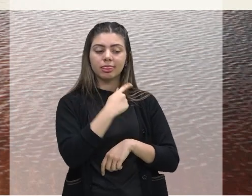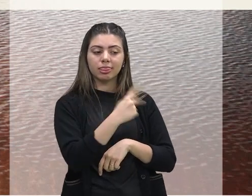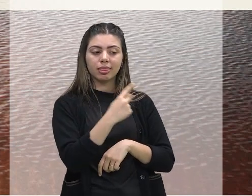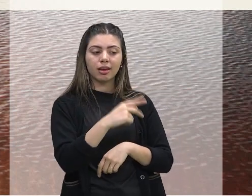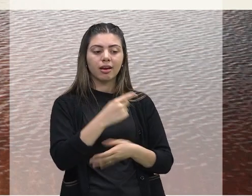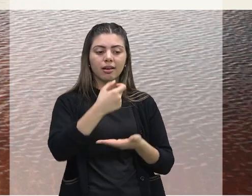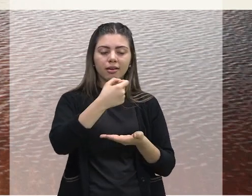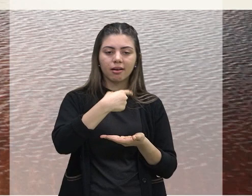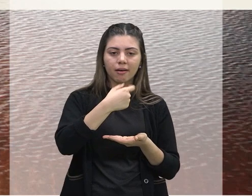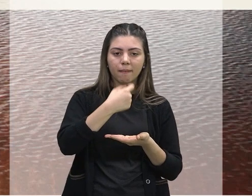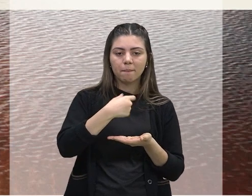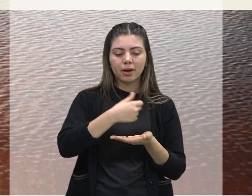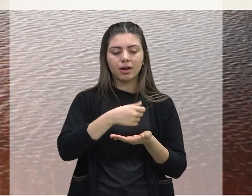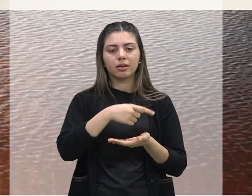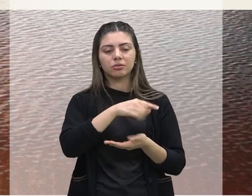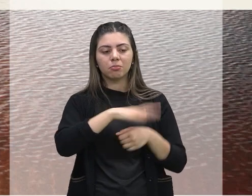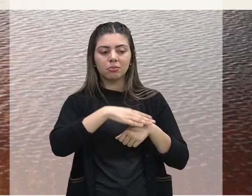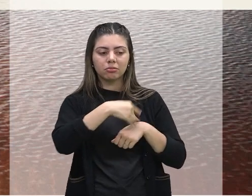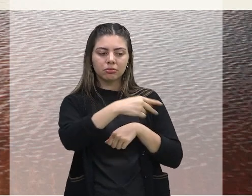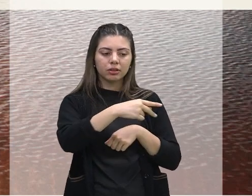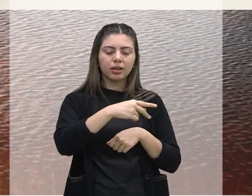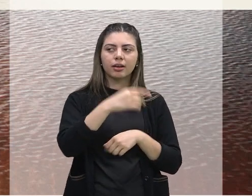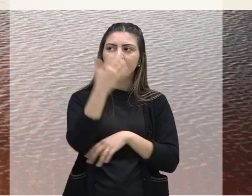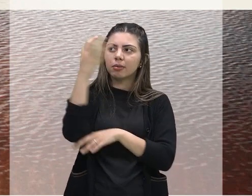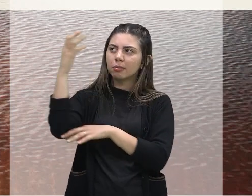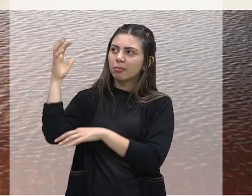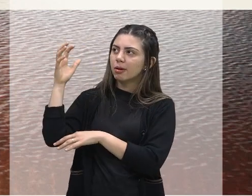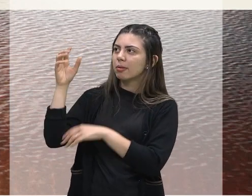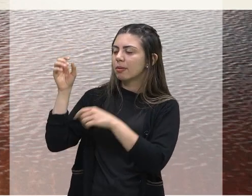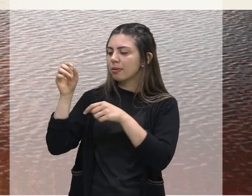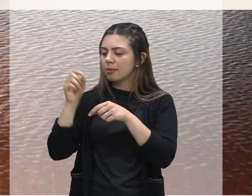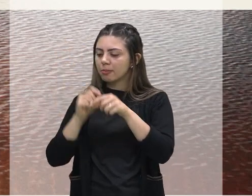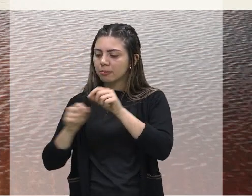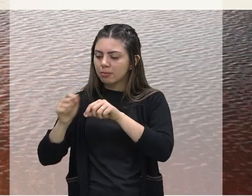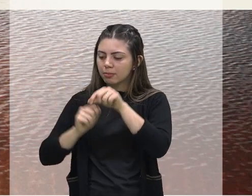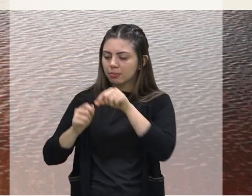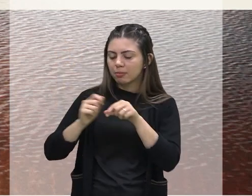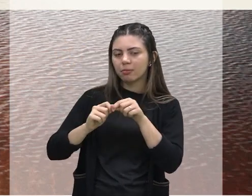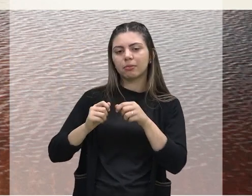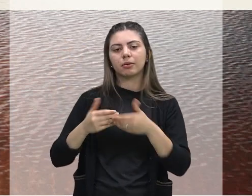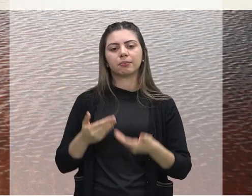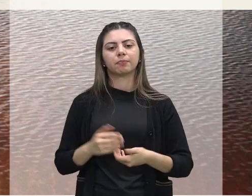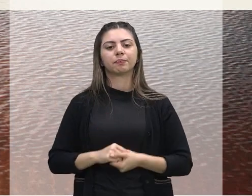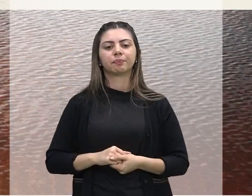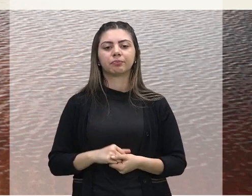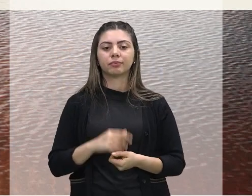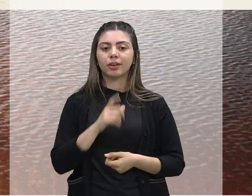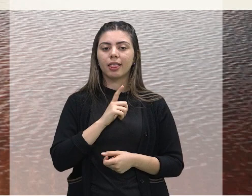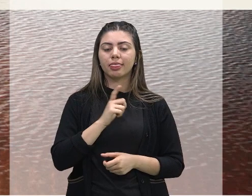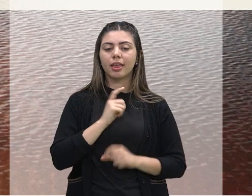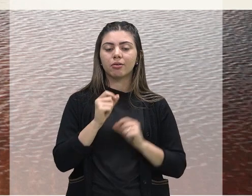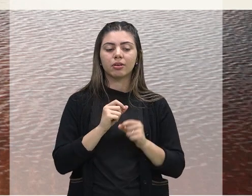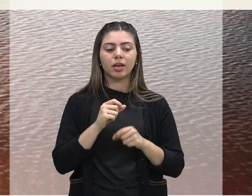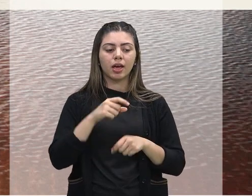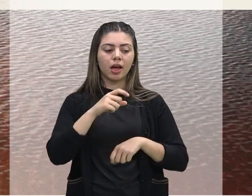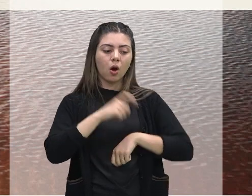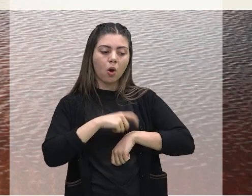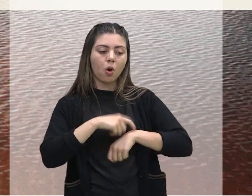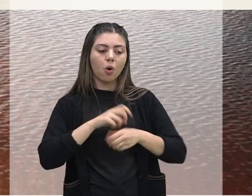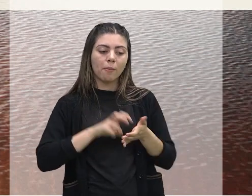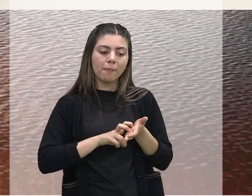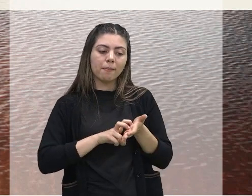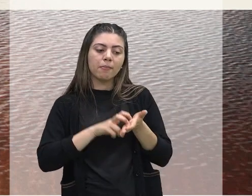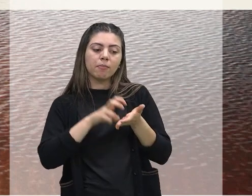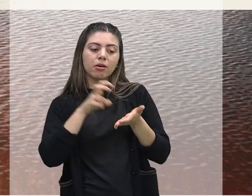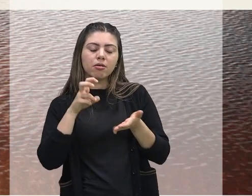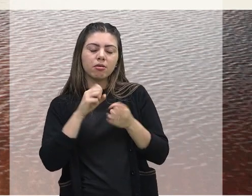Tem remédios caseiros, remédios tirados da floresta, tem seus costumes ali, horário de acordar, de